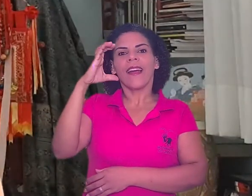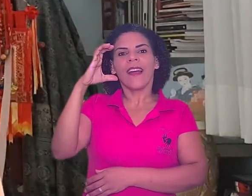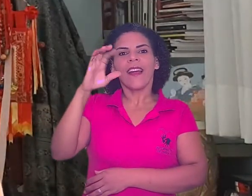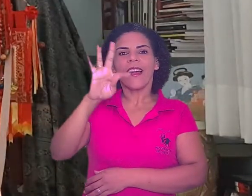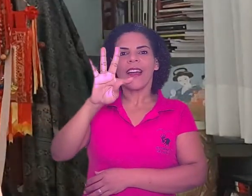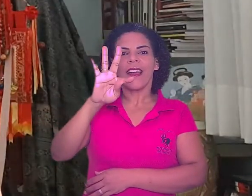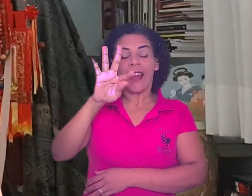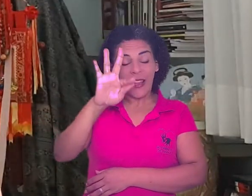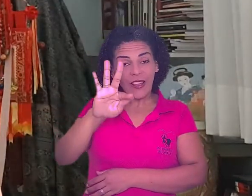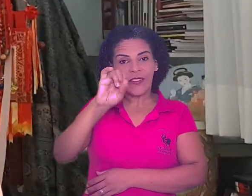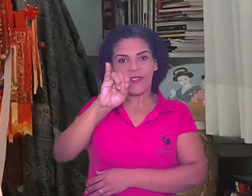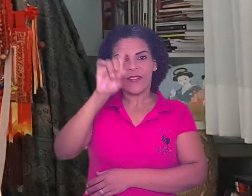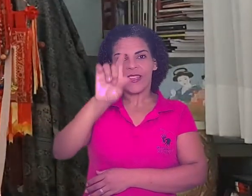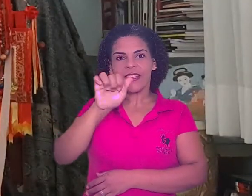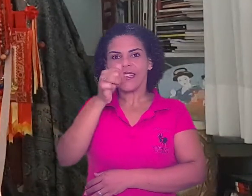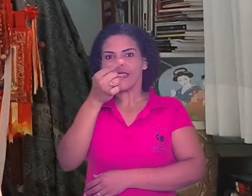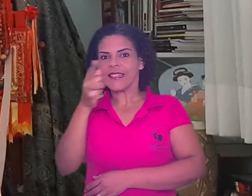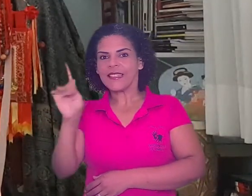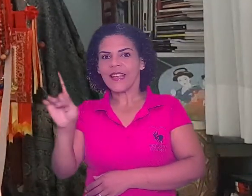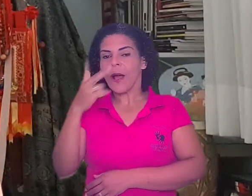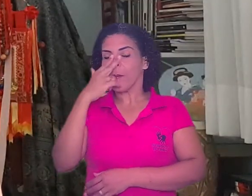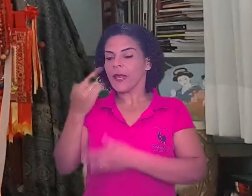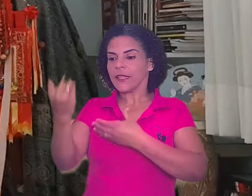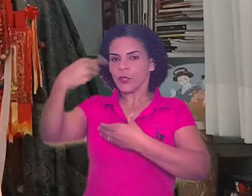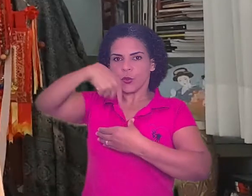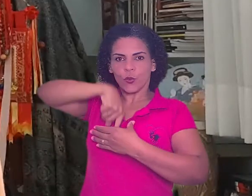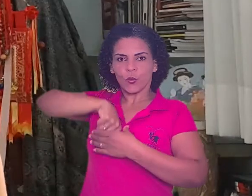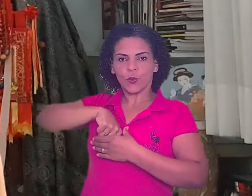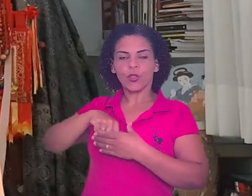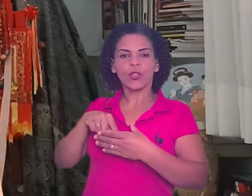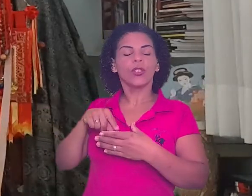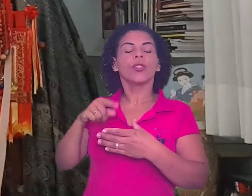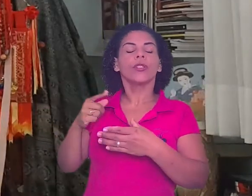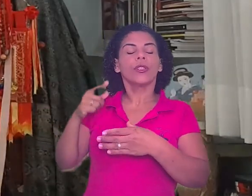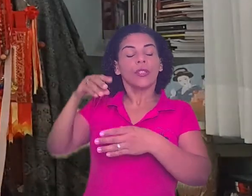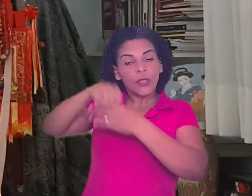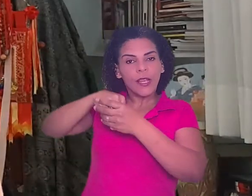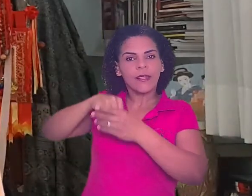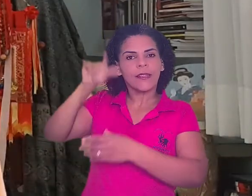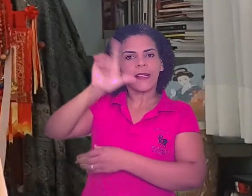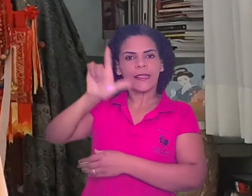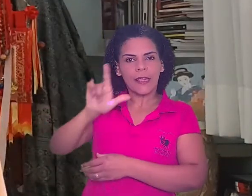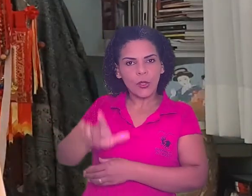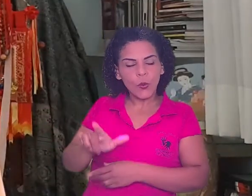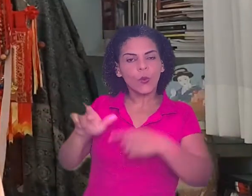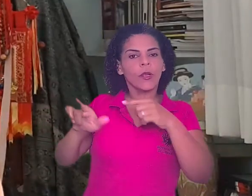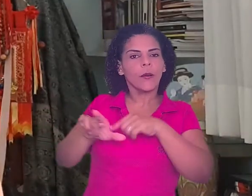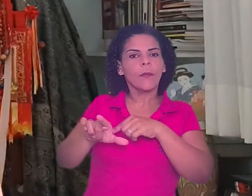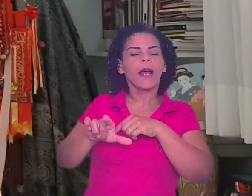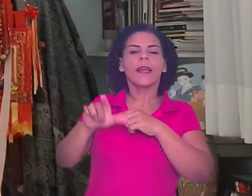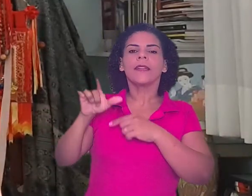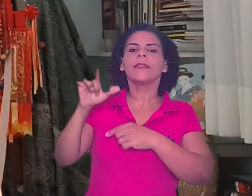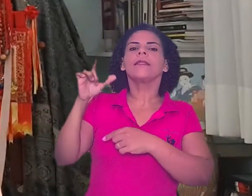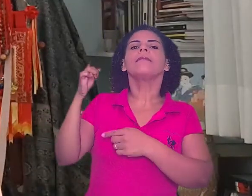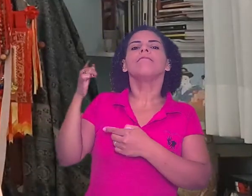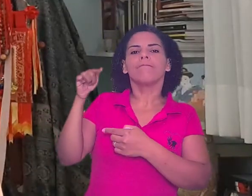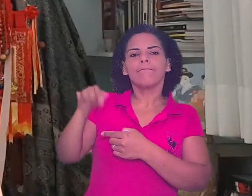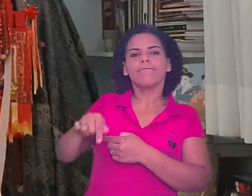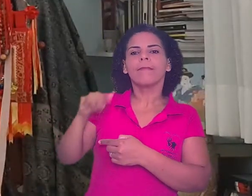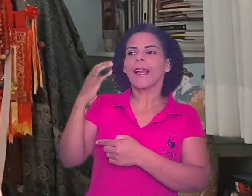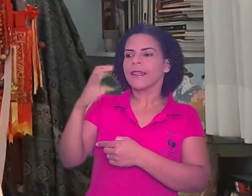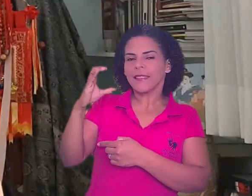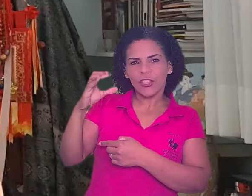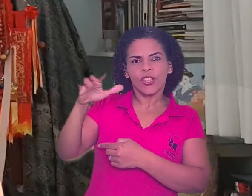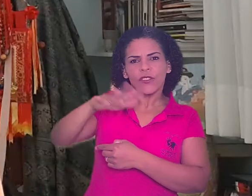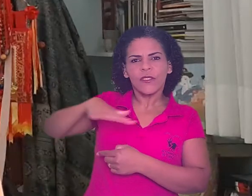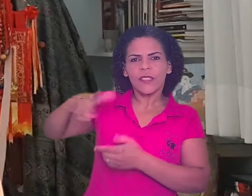científica é muitas vezes tratada como um subgênero dentro da literatura, mas ela traz questões muito interessantes